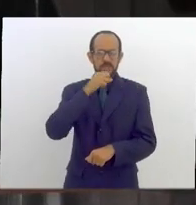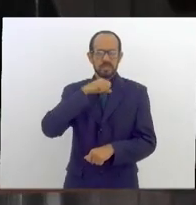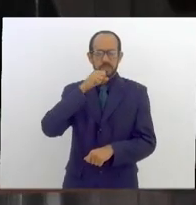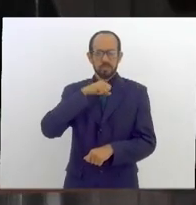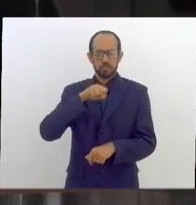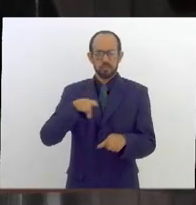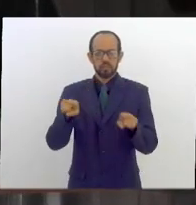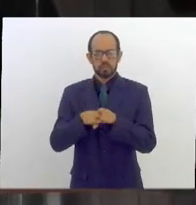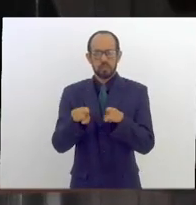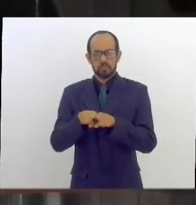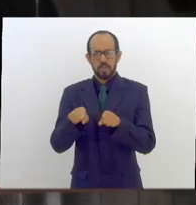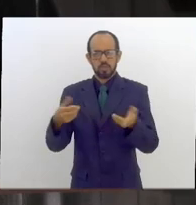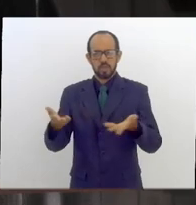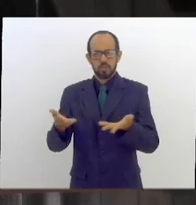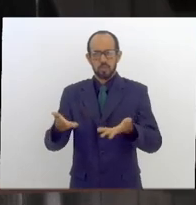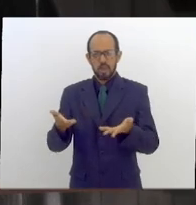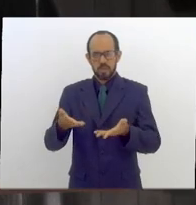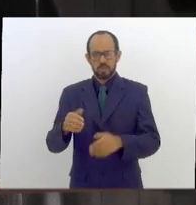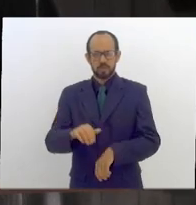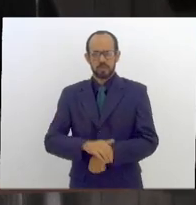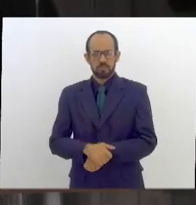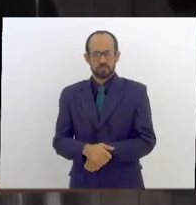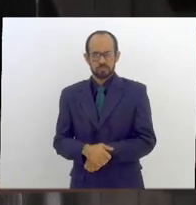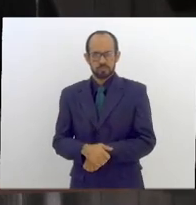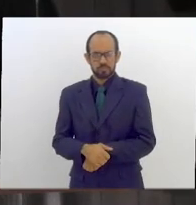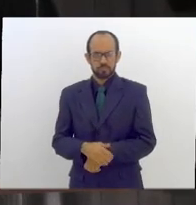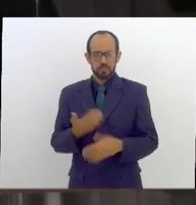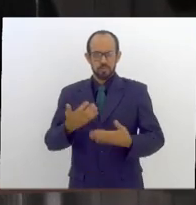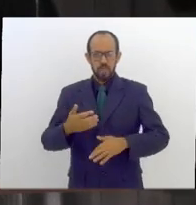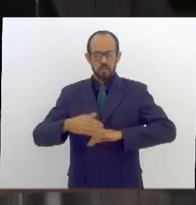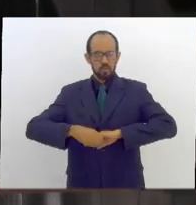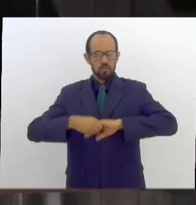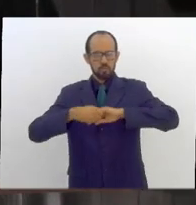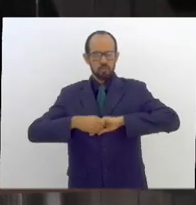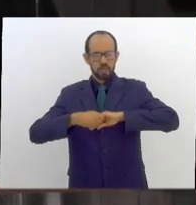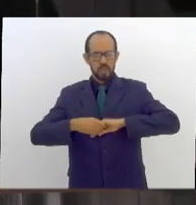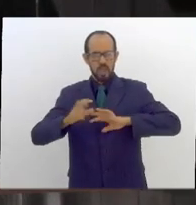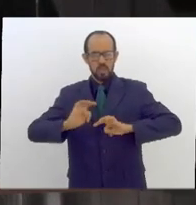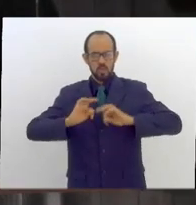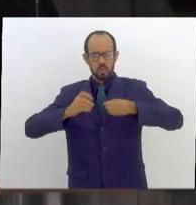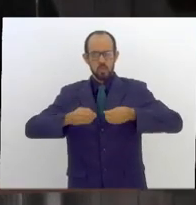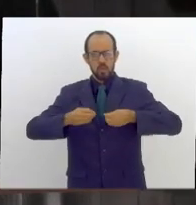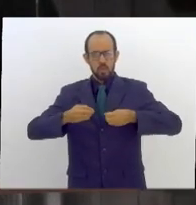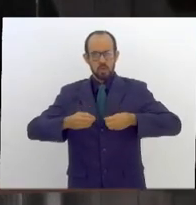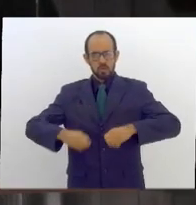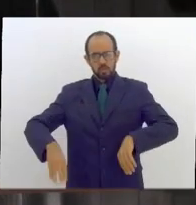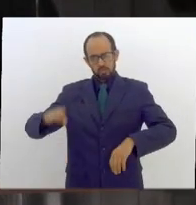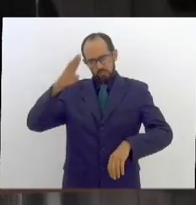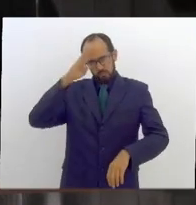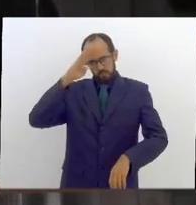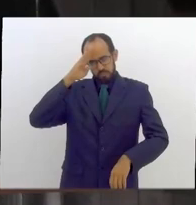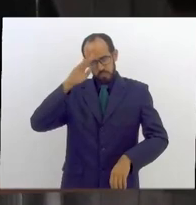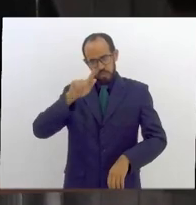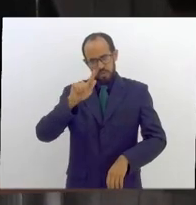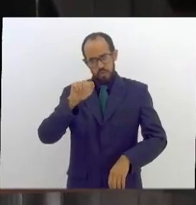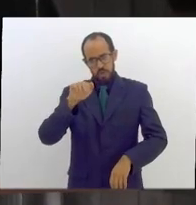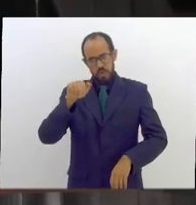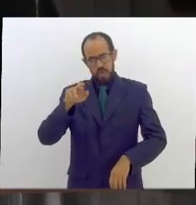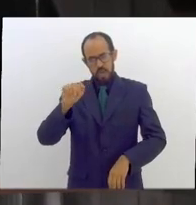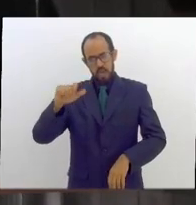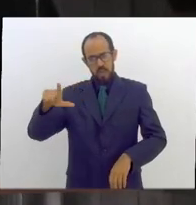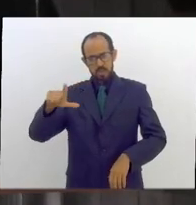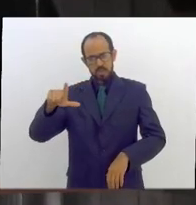os atuais. E eu quero saudar a todos os oficiais generais, muito